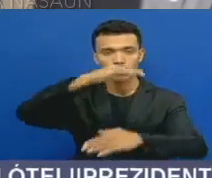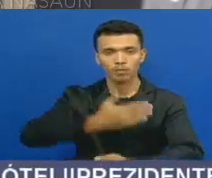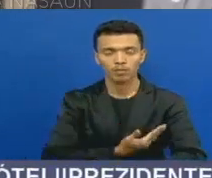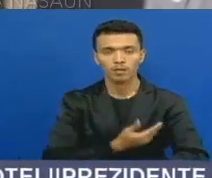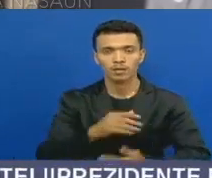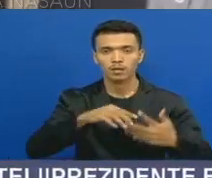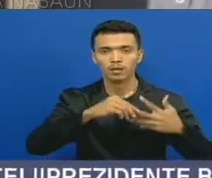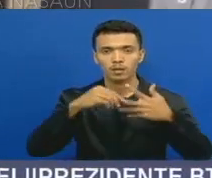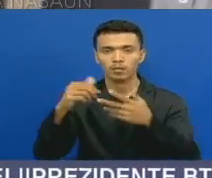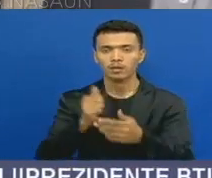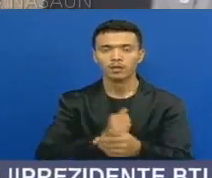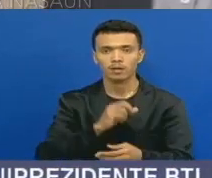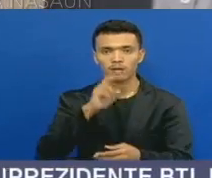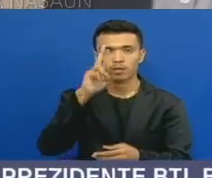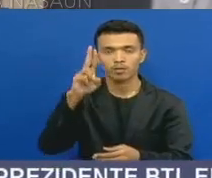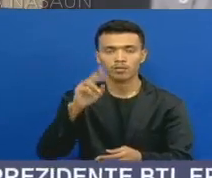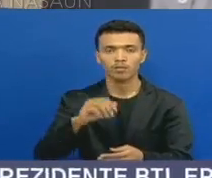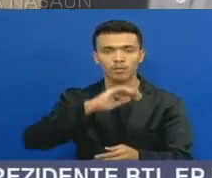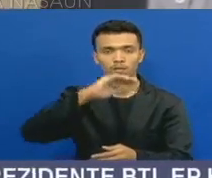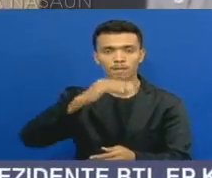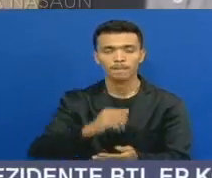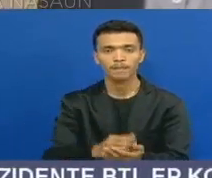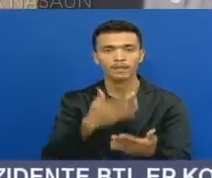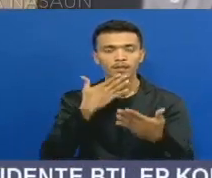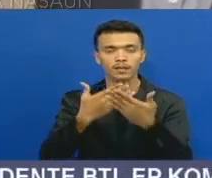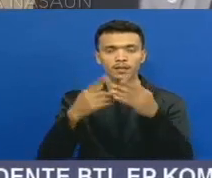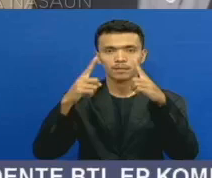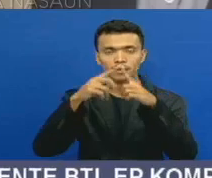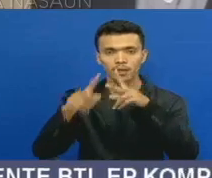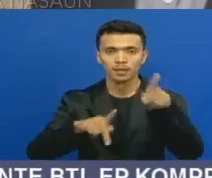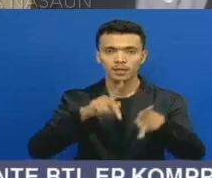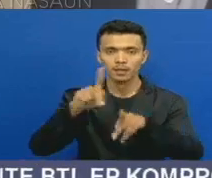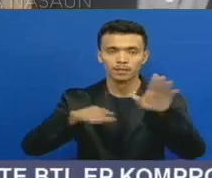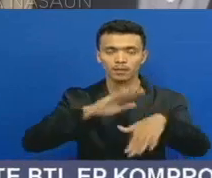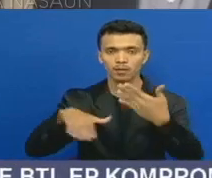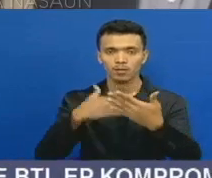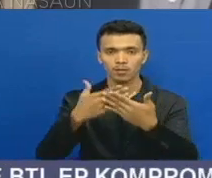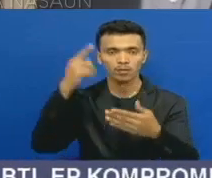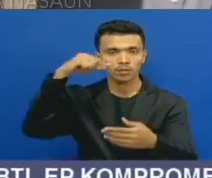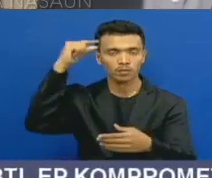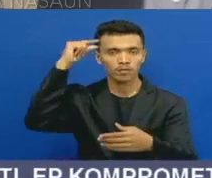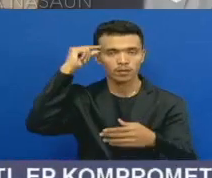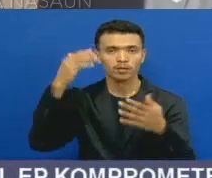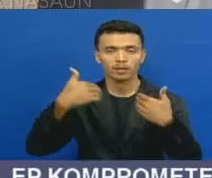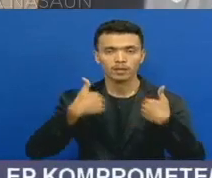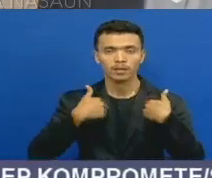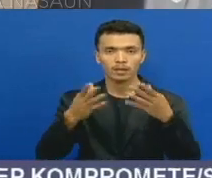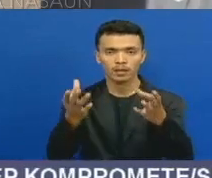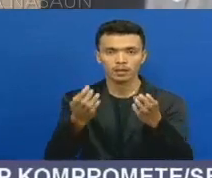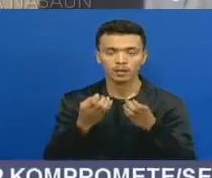Aileu ansiranian. Tamane, dia ba ema hotunian, governo e komitmentu tem que continua ba